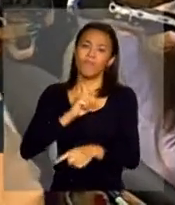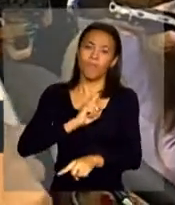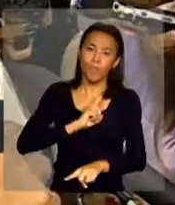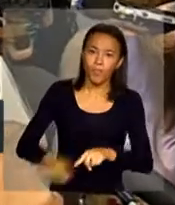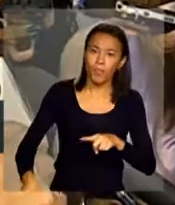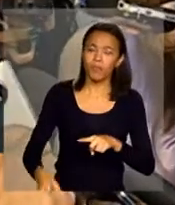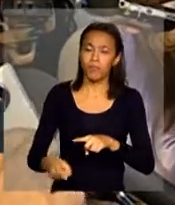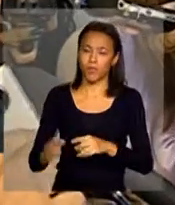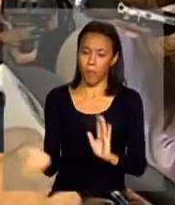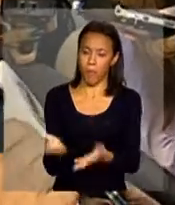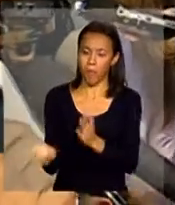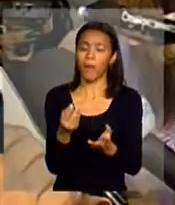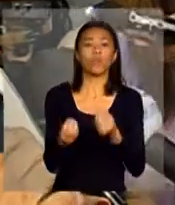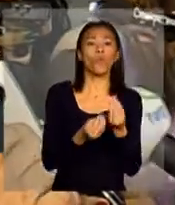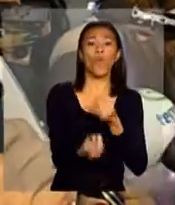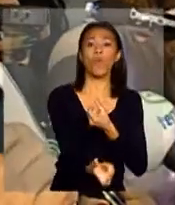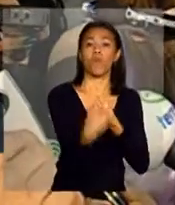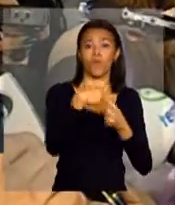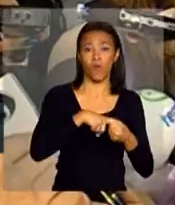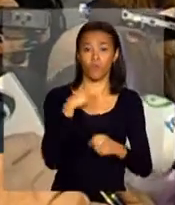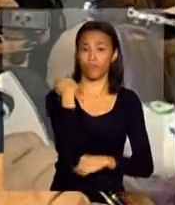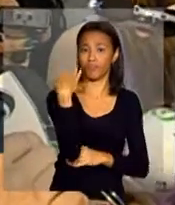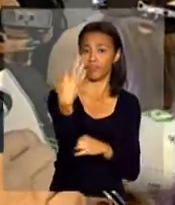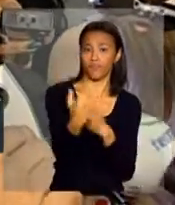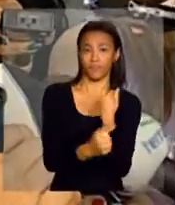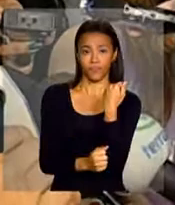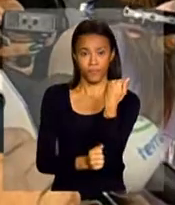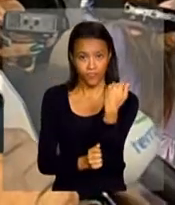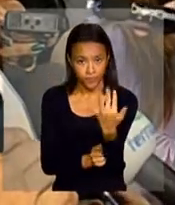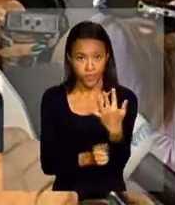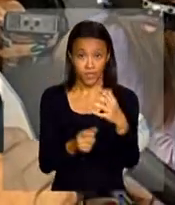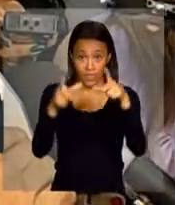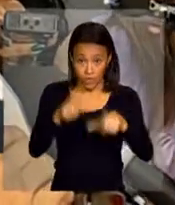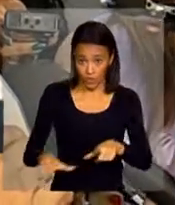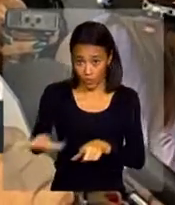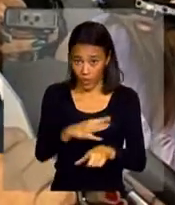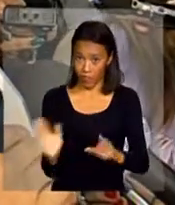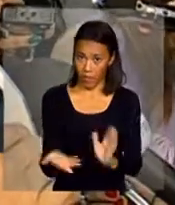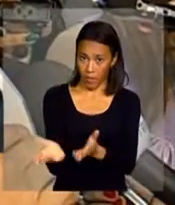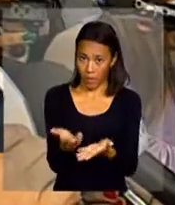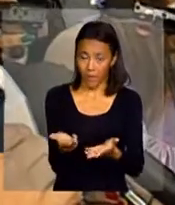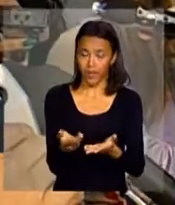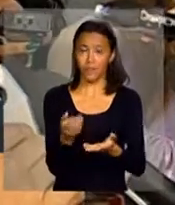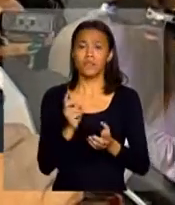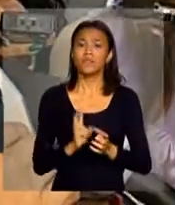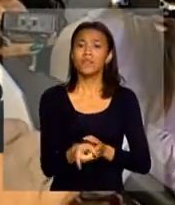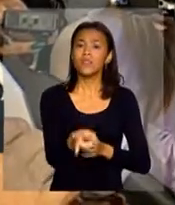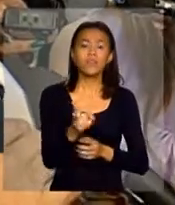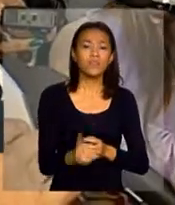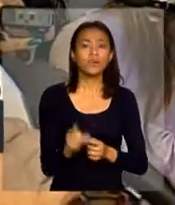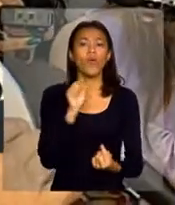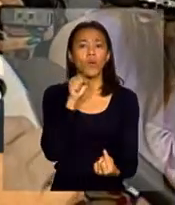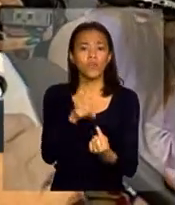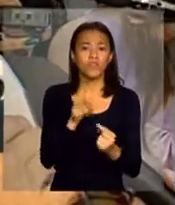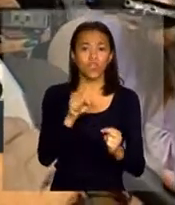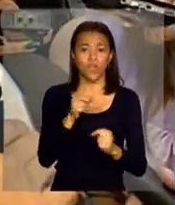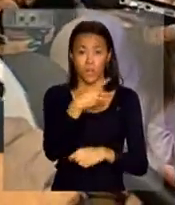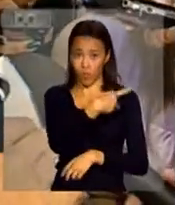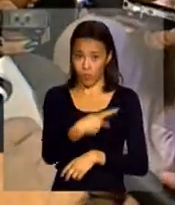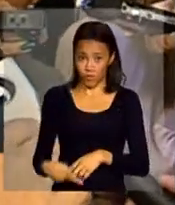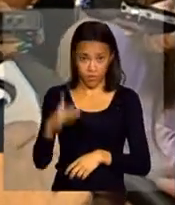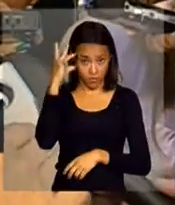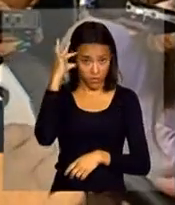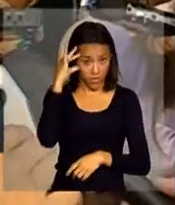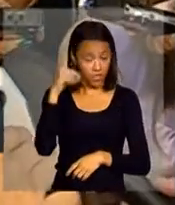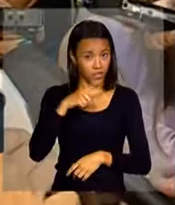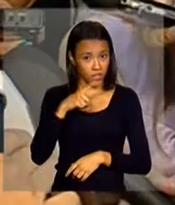ilegalmente, como que recupera, como que, na realidade, viabiliza a recuperação ambiental, sem, buscando o quê? Sempre foi o objetivo da presidenta, um equilíbrio